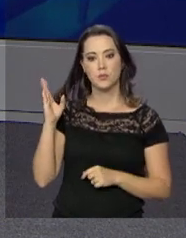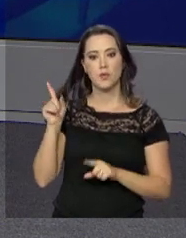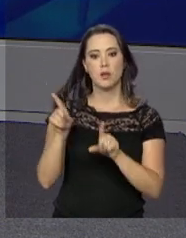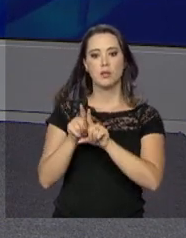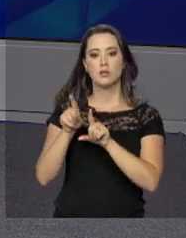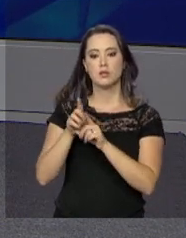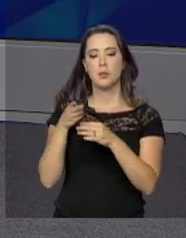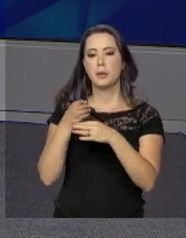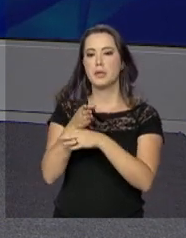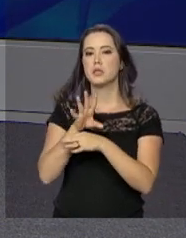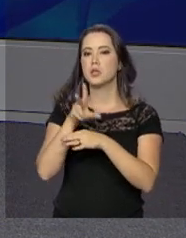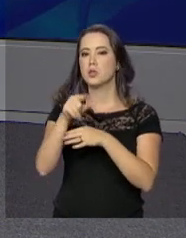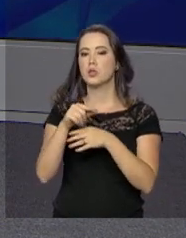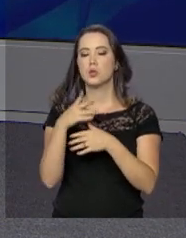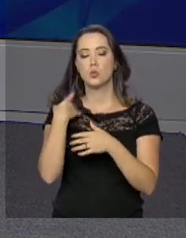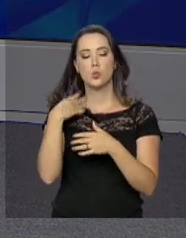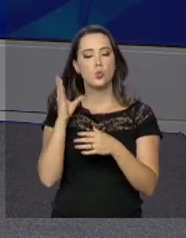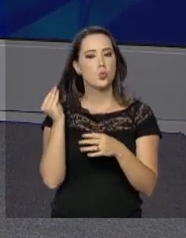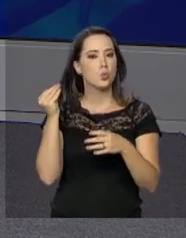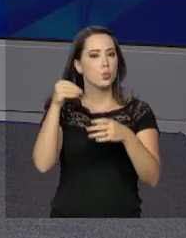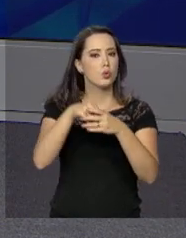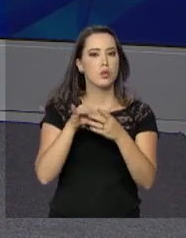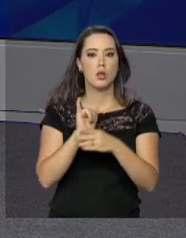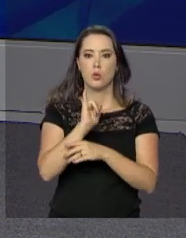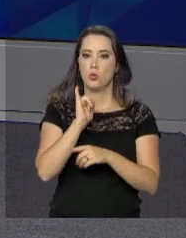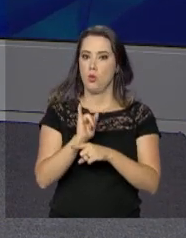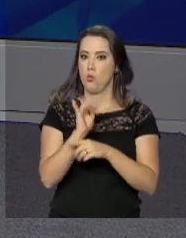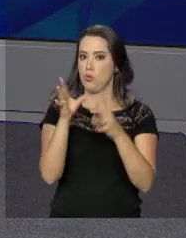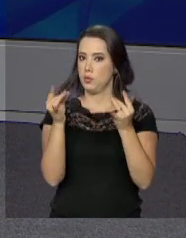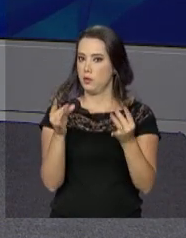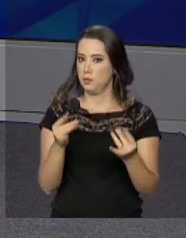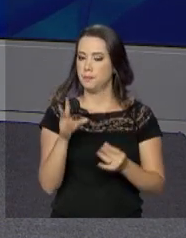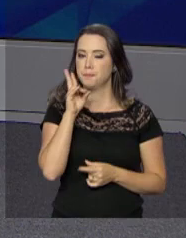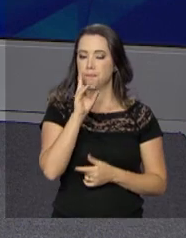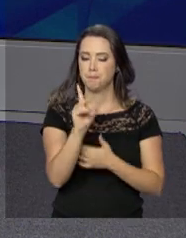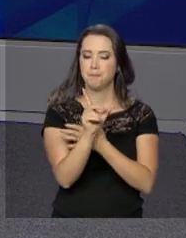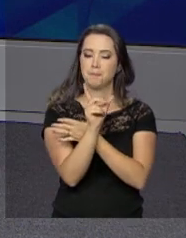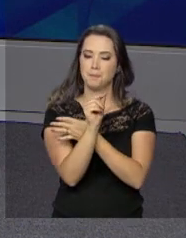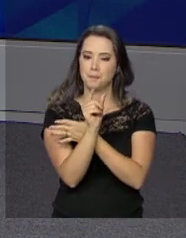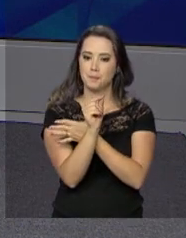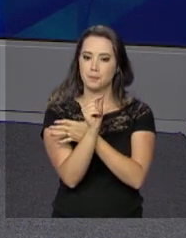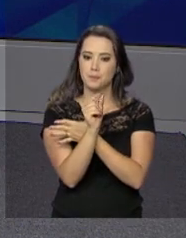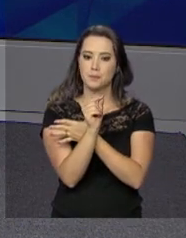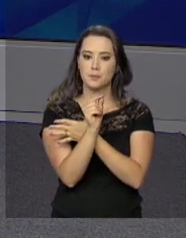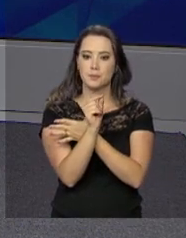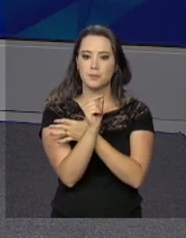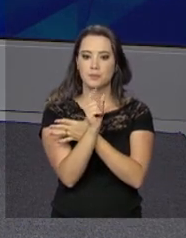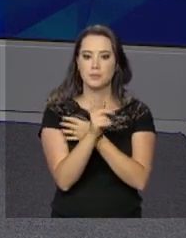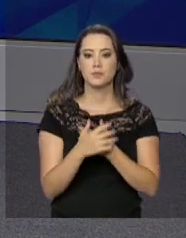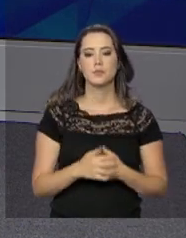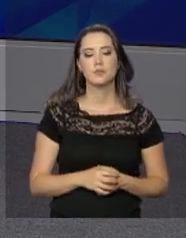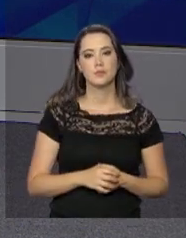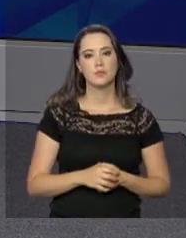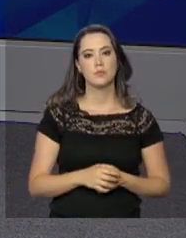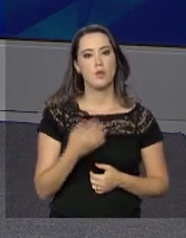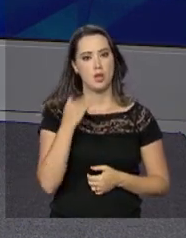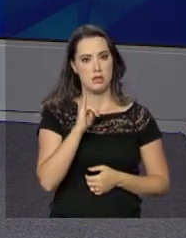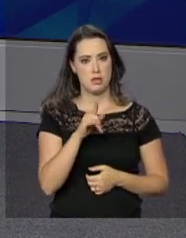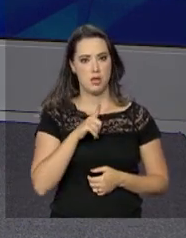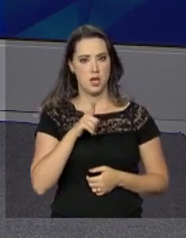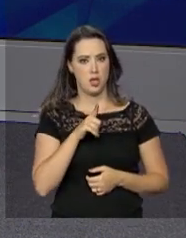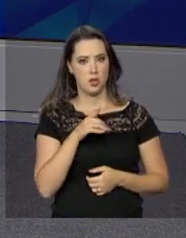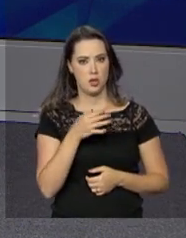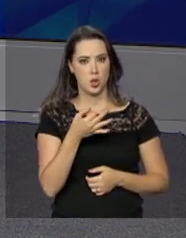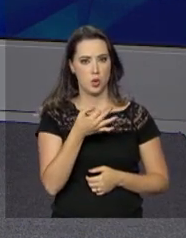você acessa todas as reportagens no nosso canal no YouTube. Acesse também nosso perfil no Twitter. E se você